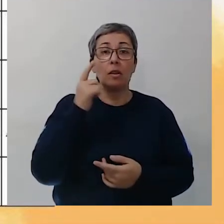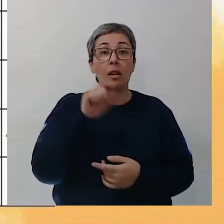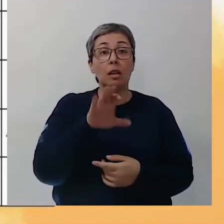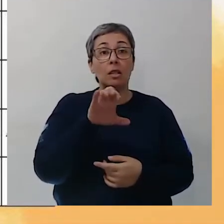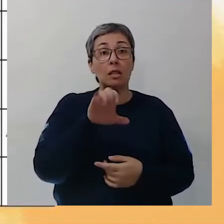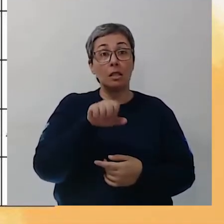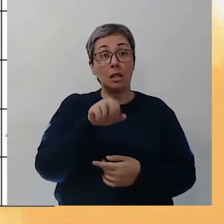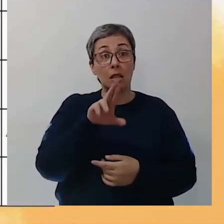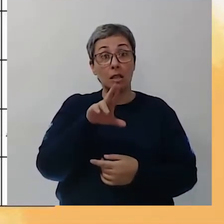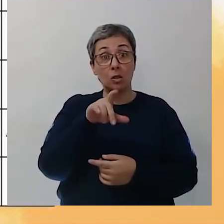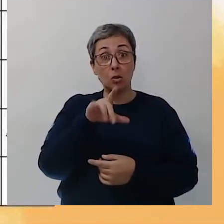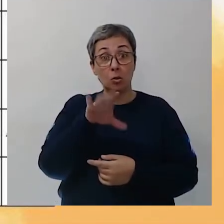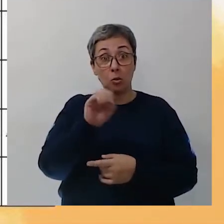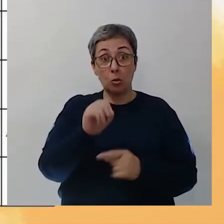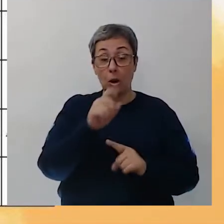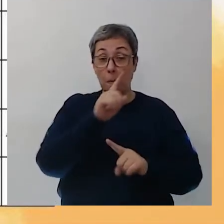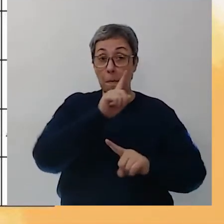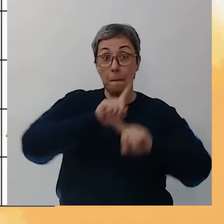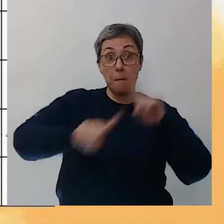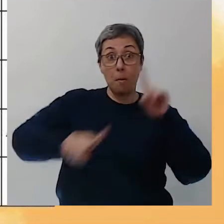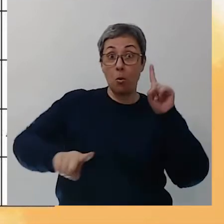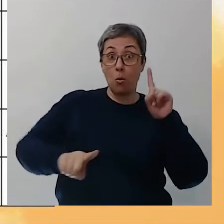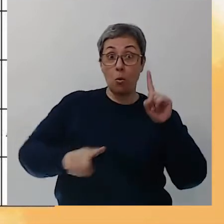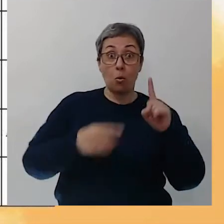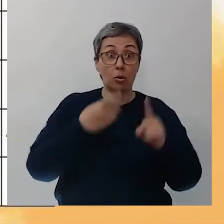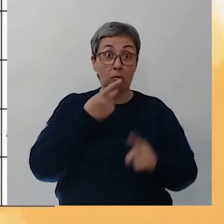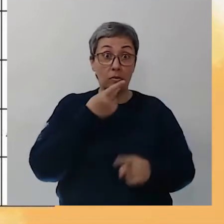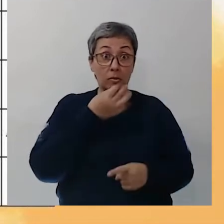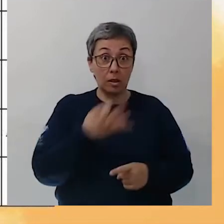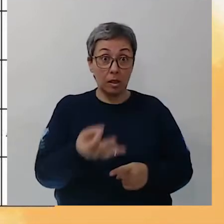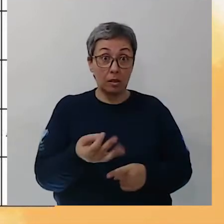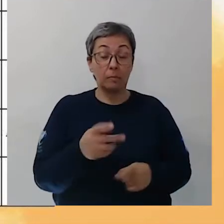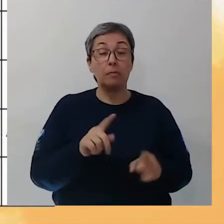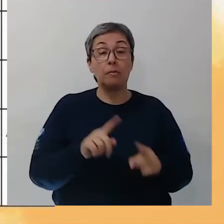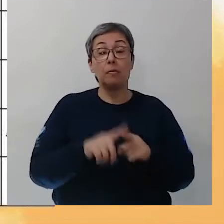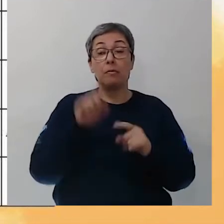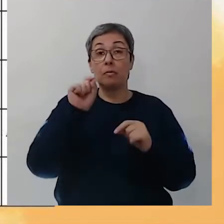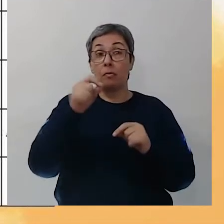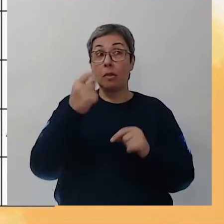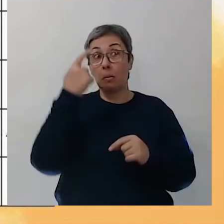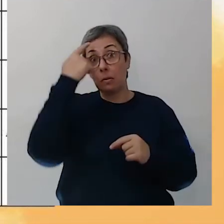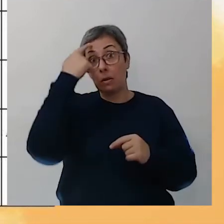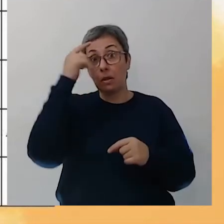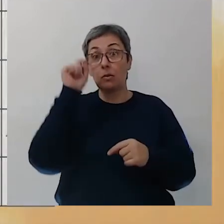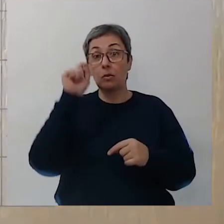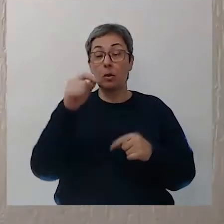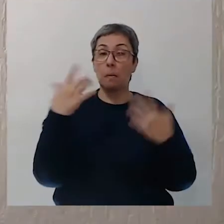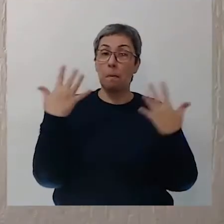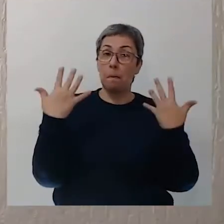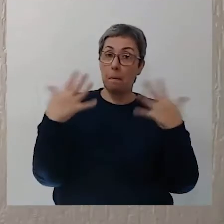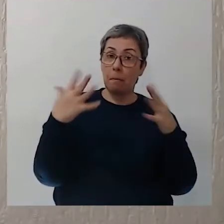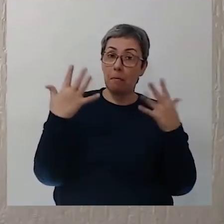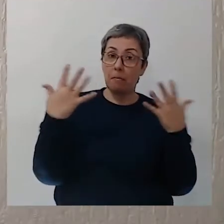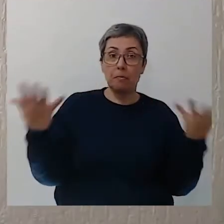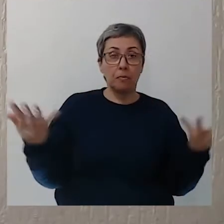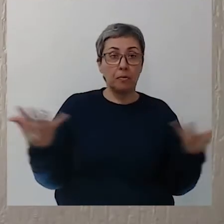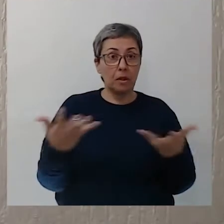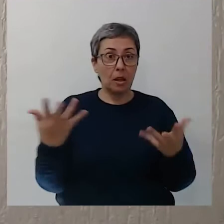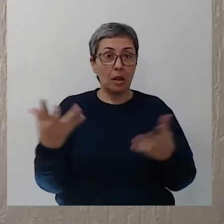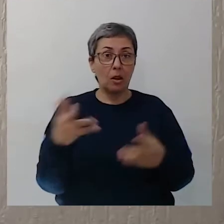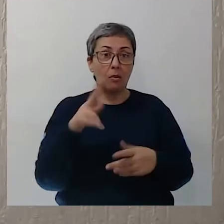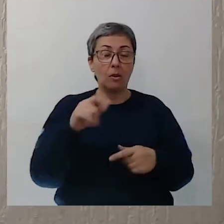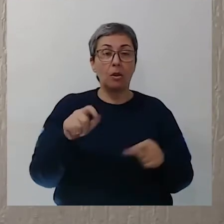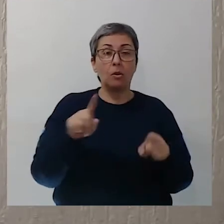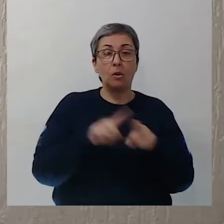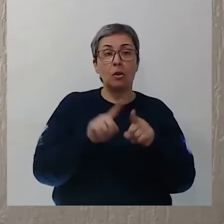Isso mesmo, ó. Censura, tá vendo que eu coloquei em destaque? Se vocês pensaram nela, leram ela, parabéns, tá? Então,